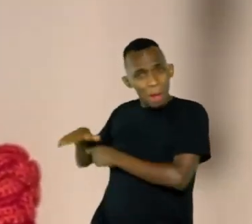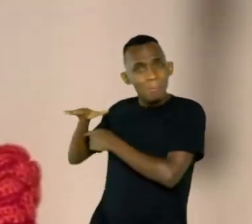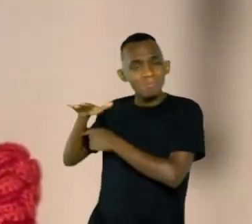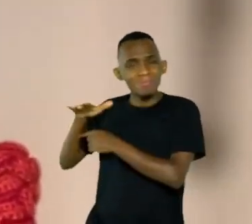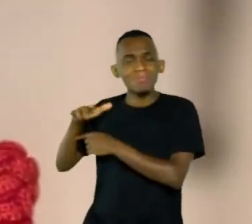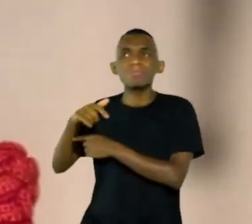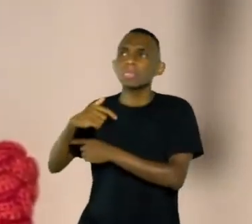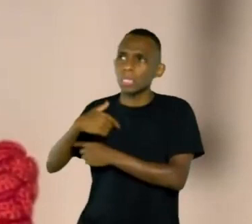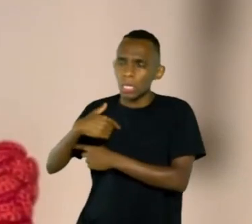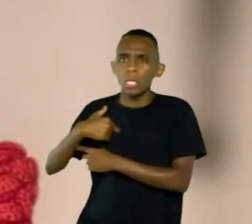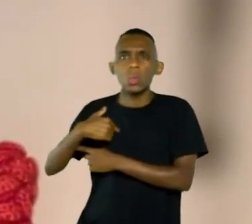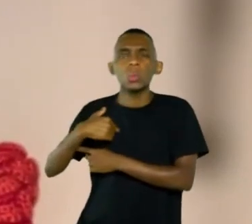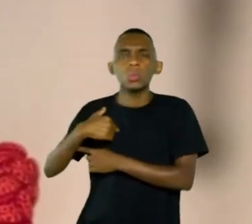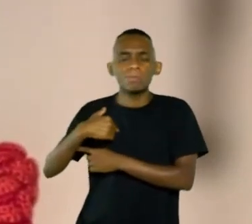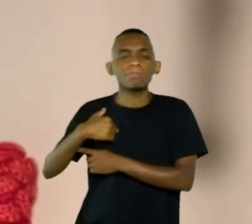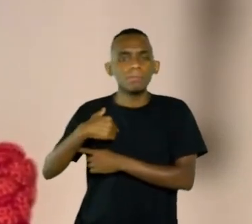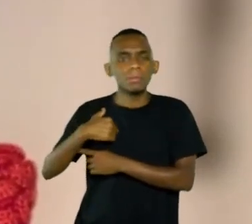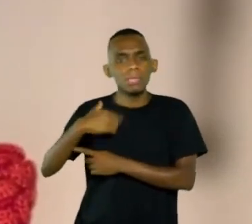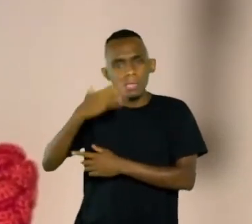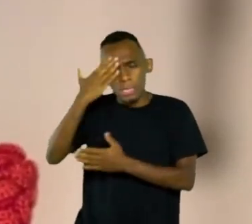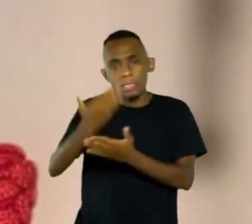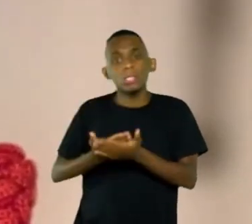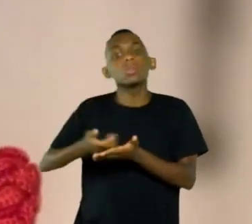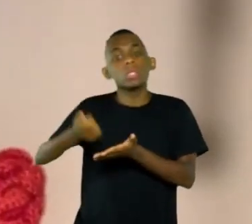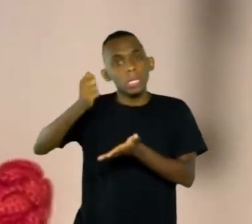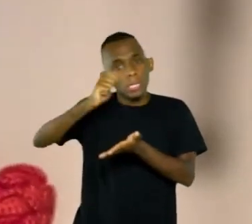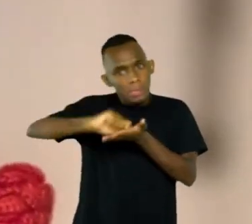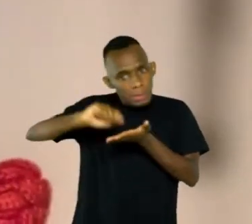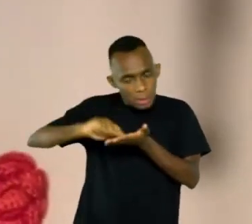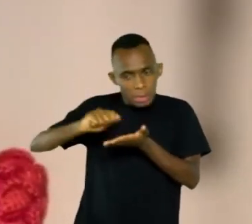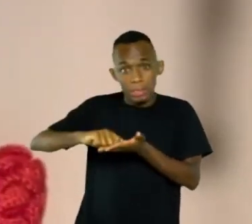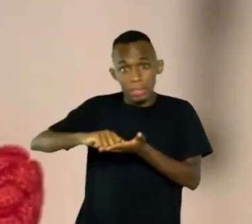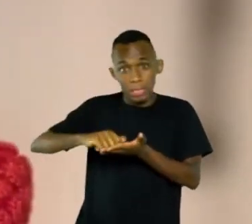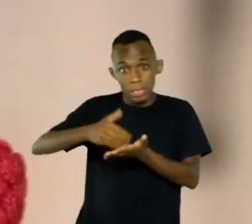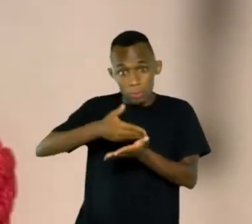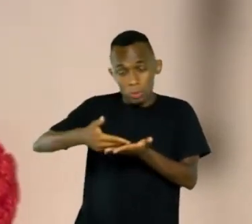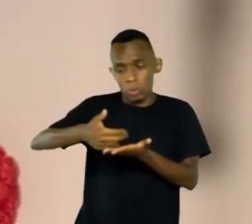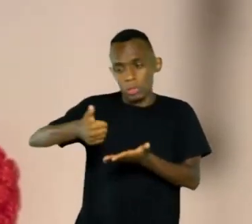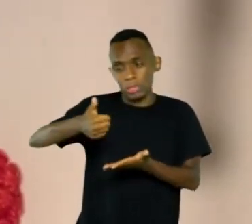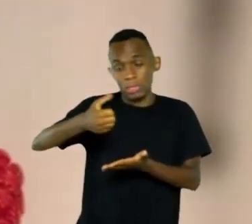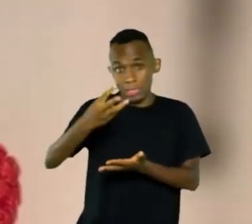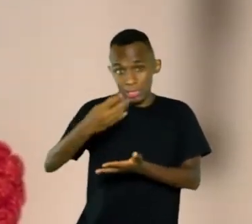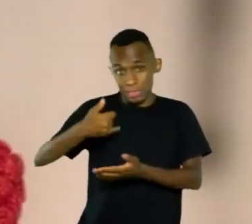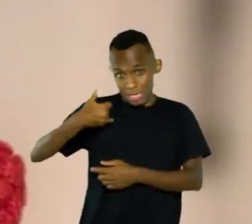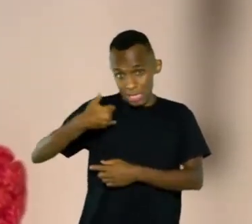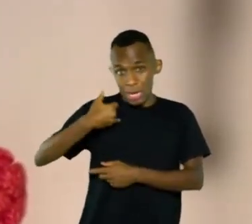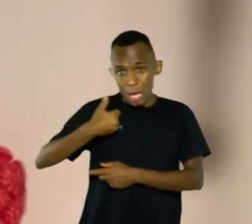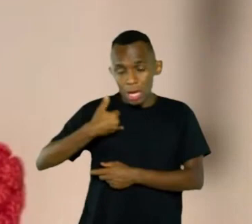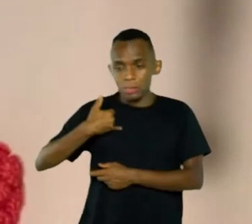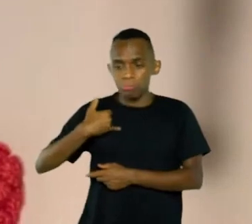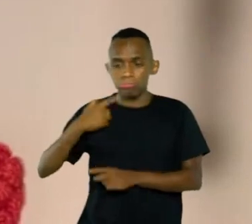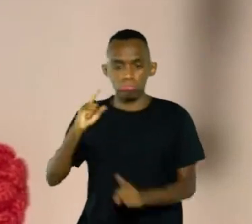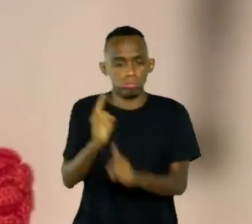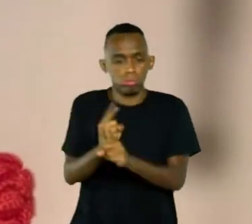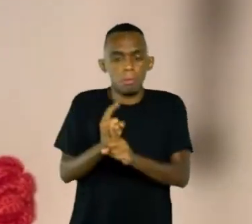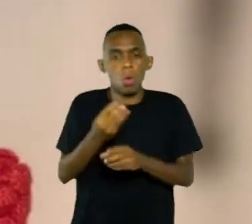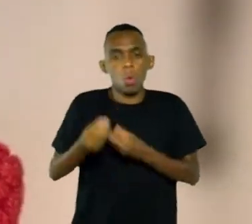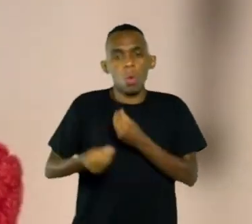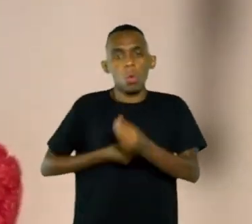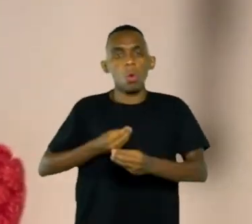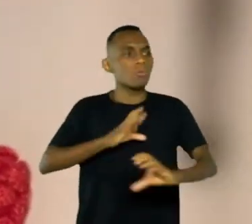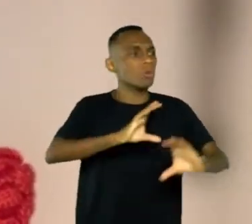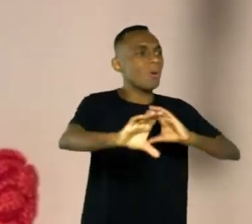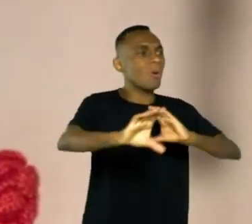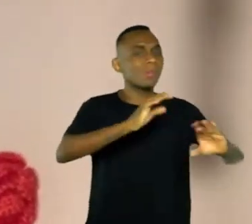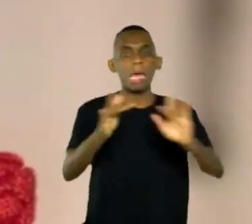fui salva dali através da escrita, né, aos 13 anos, encontrando uma forma de me comunicar com os outros,